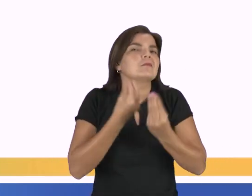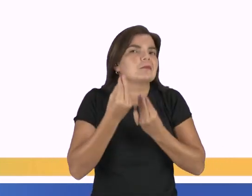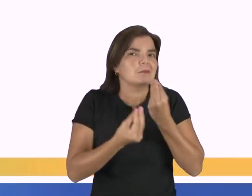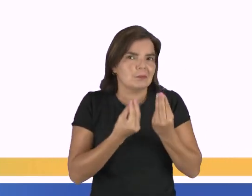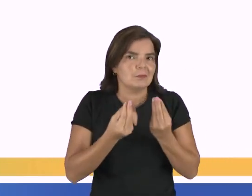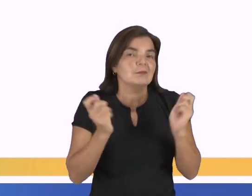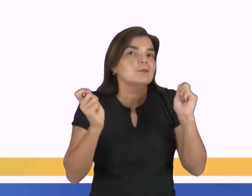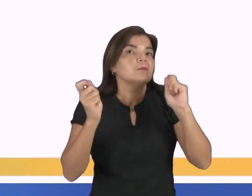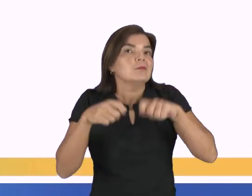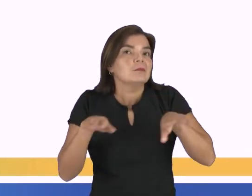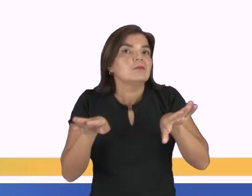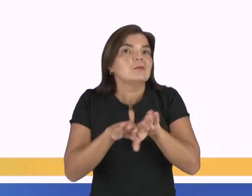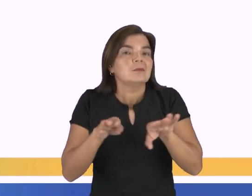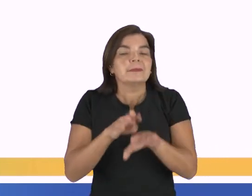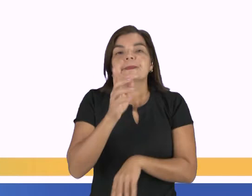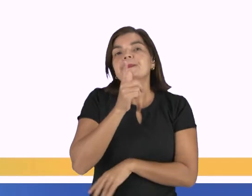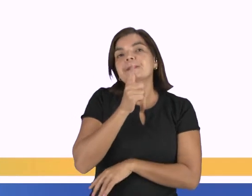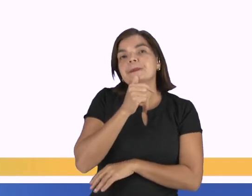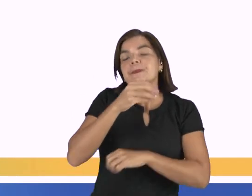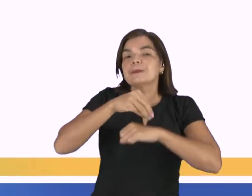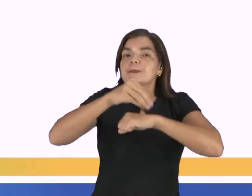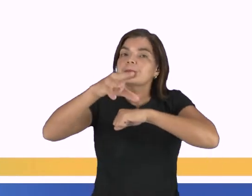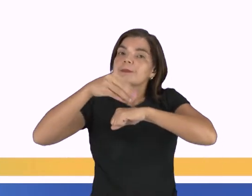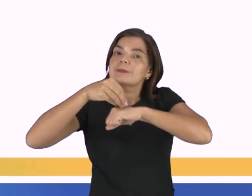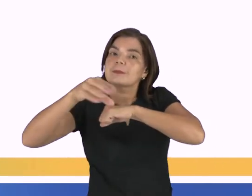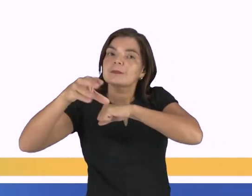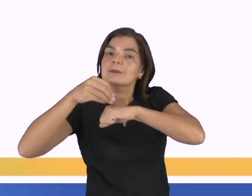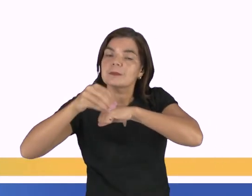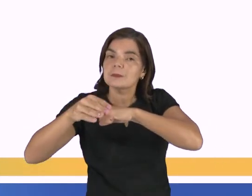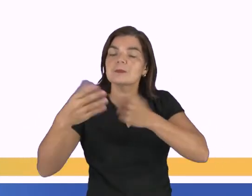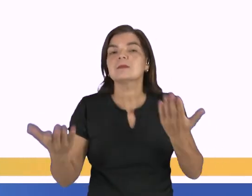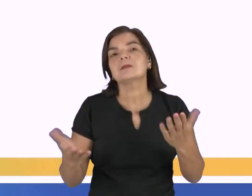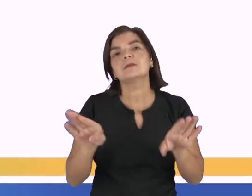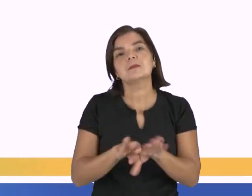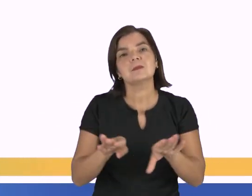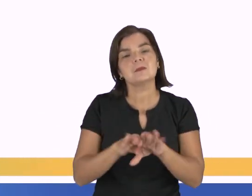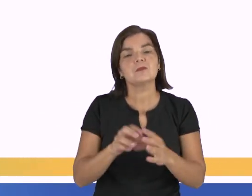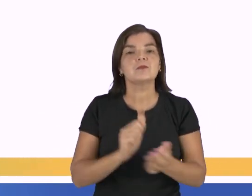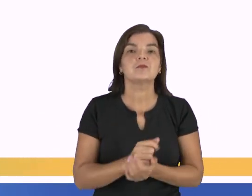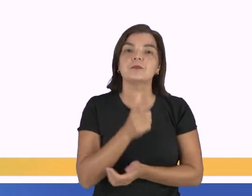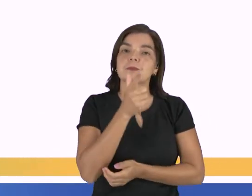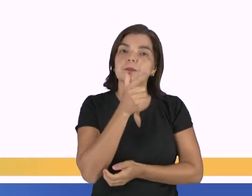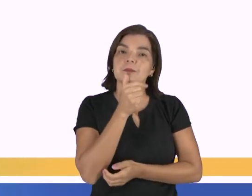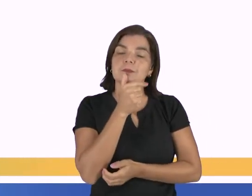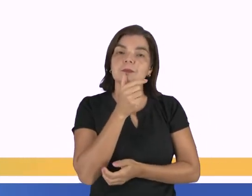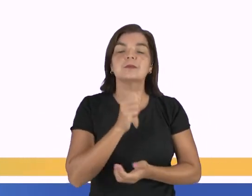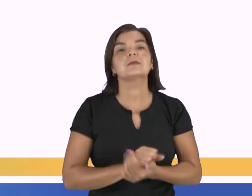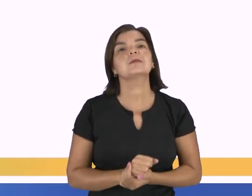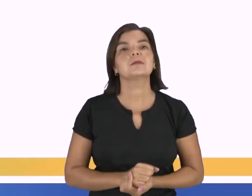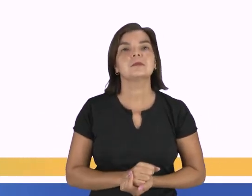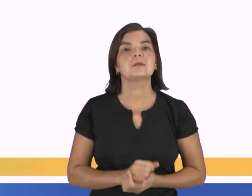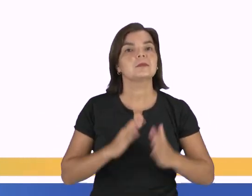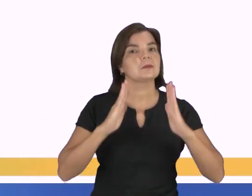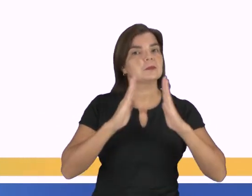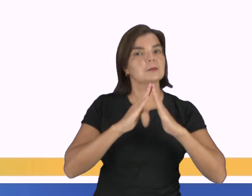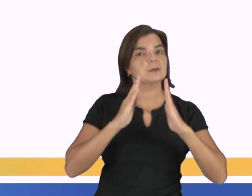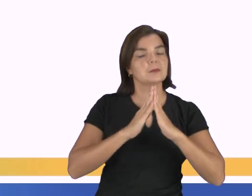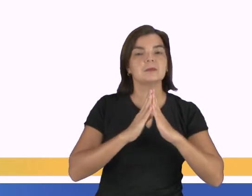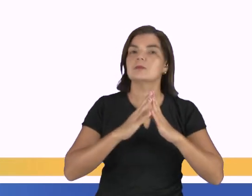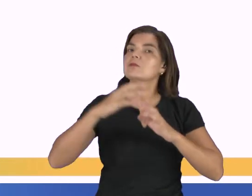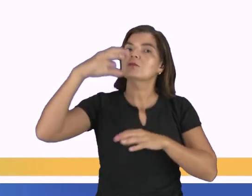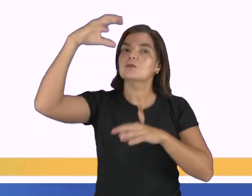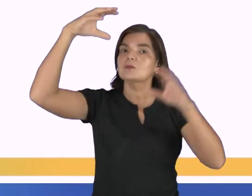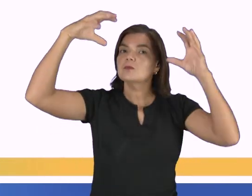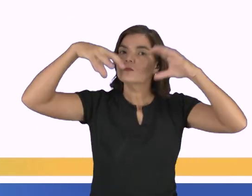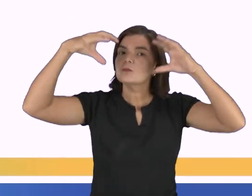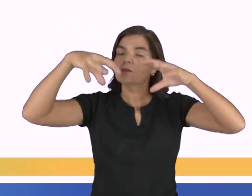como que está disposta essa água distribuída na linha de água, distribuída na casa para ir para o chuveiro, para ir